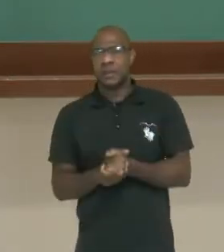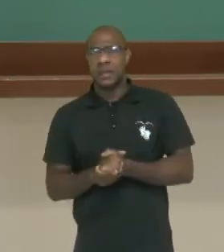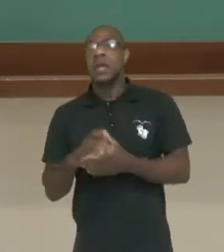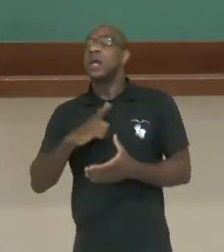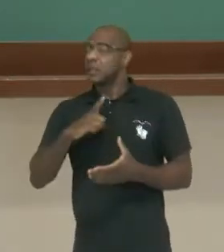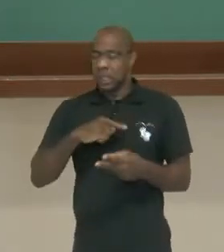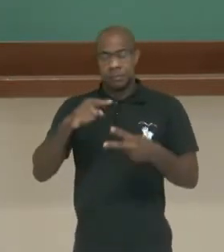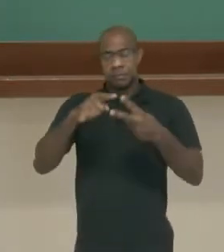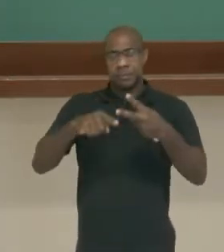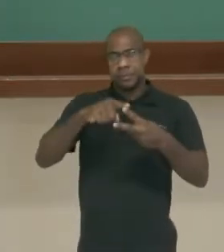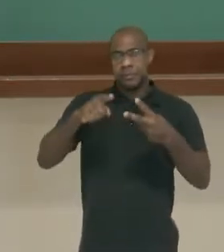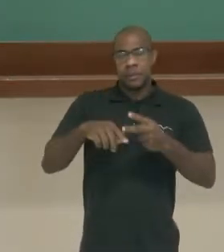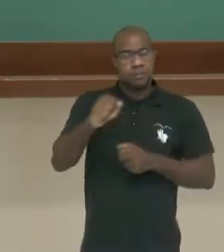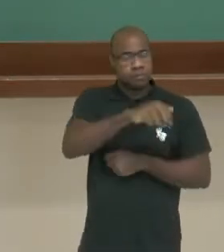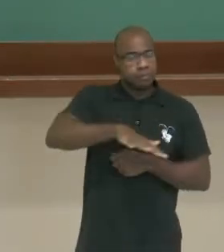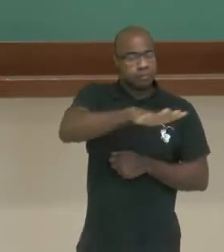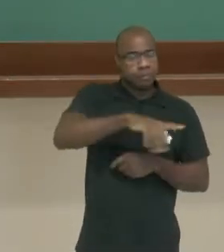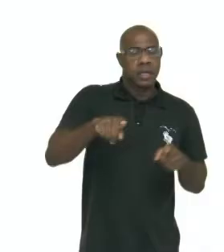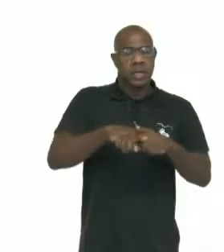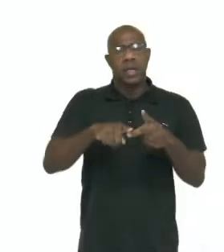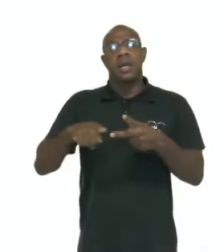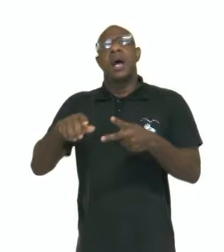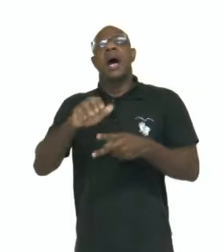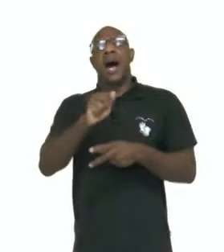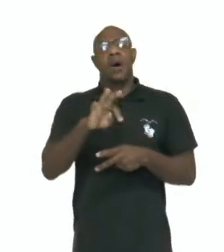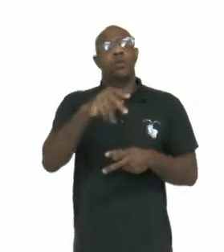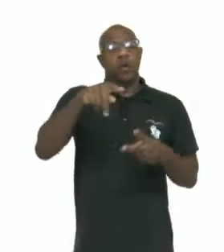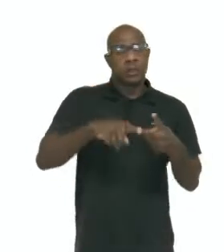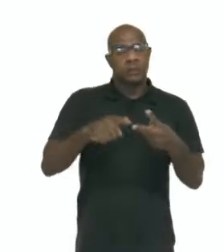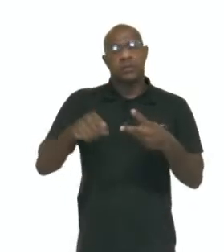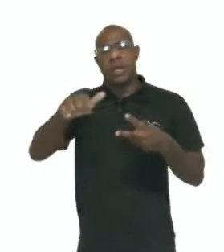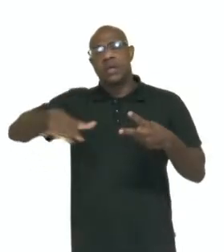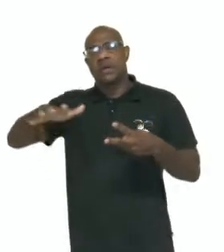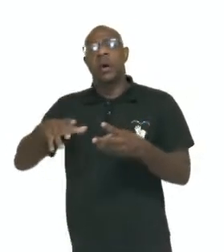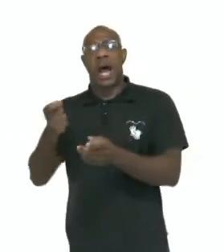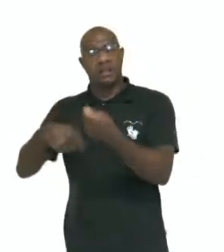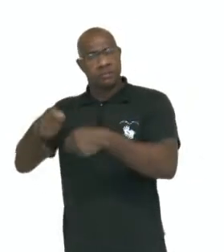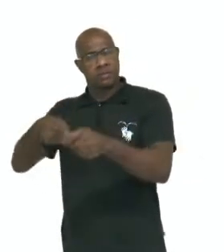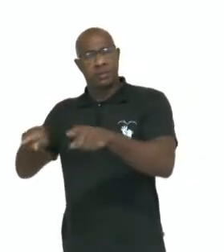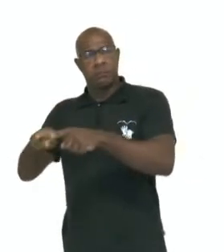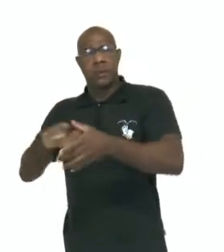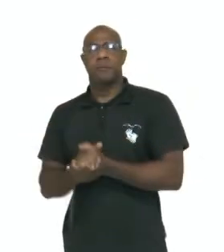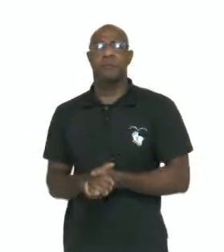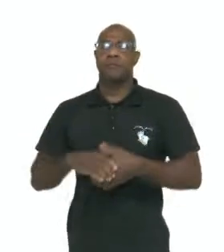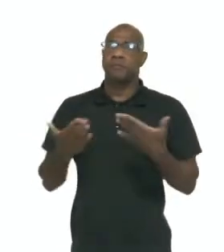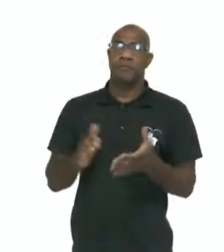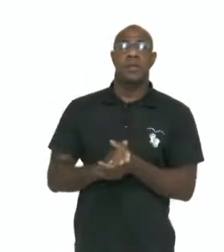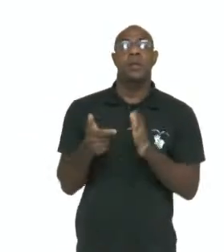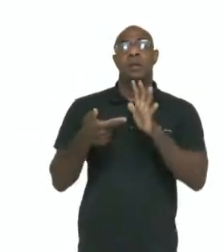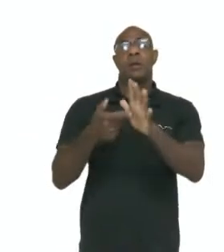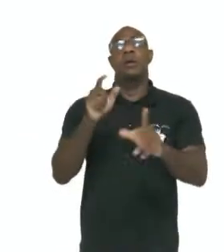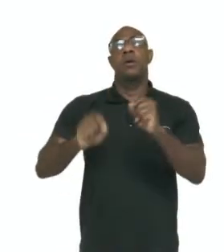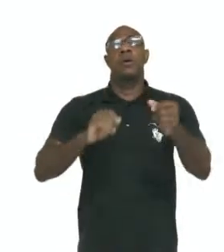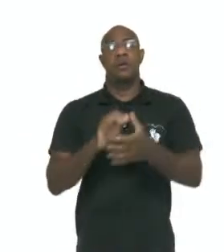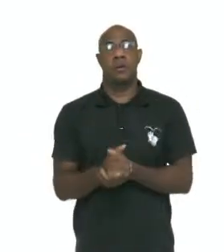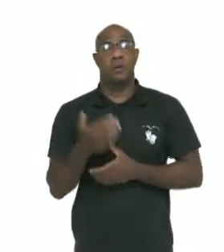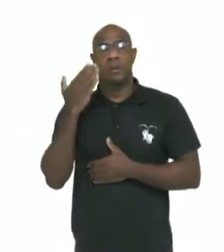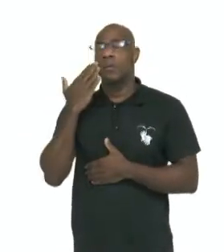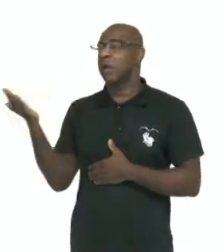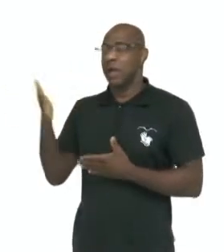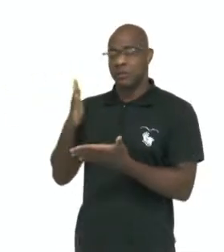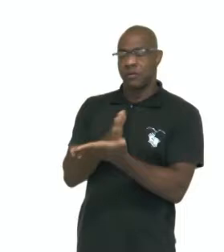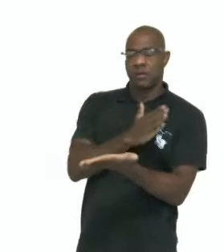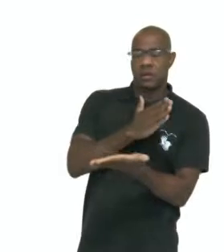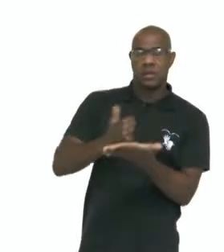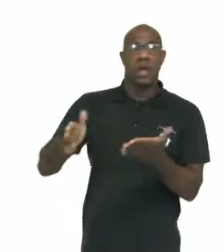e as regiões administrativas autônomas. Dessa forma, a primeira coisa a ressaltar, obviamente, é essa divisão,